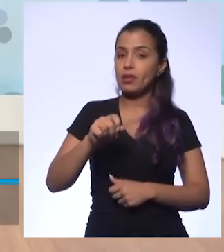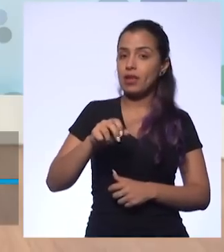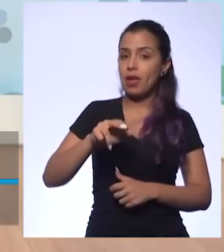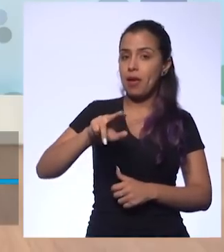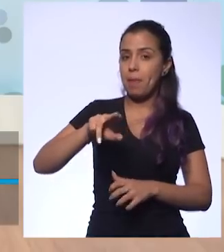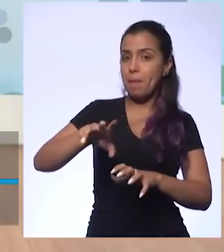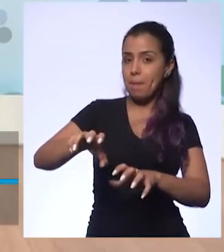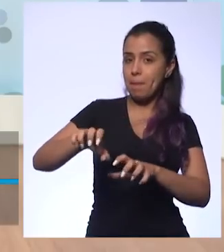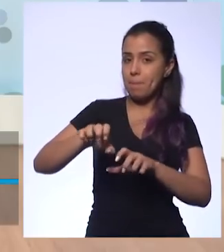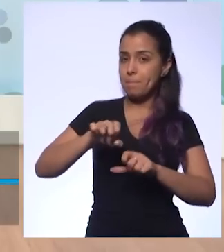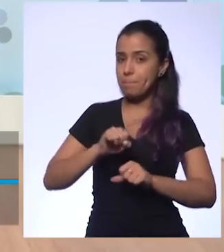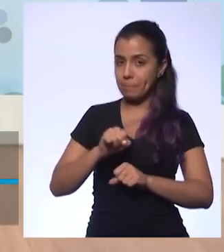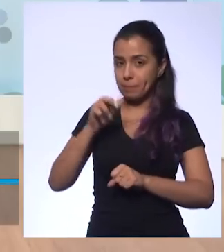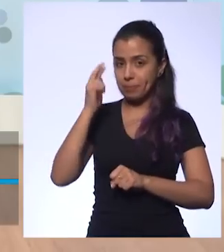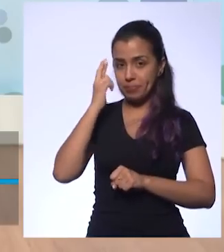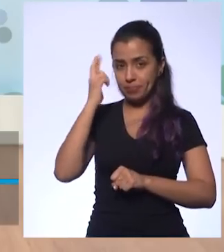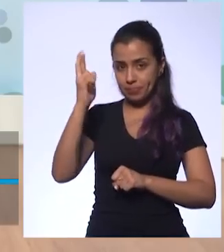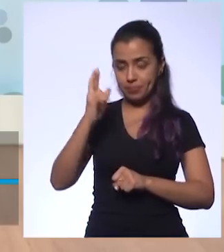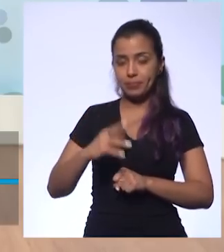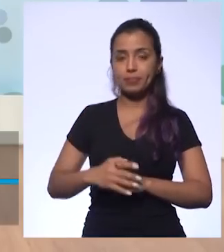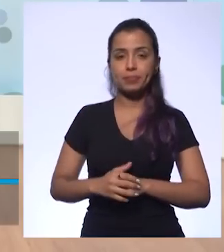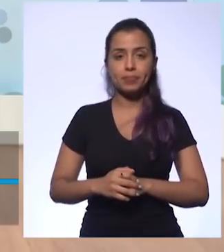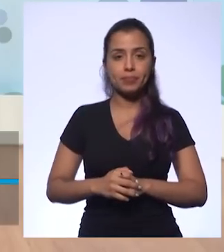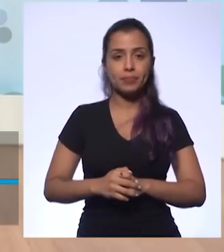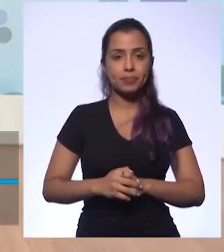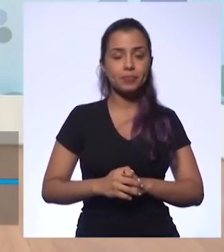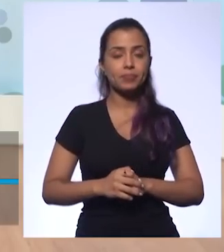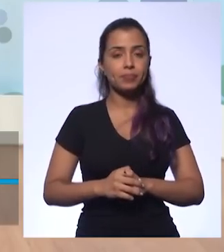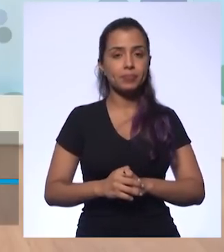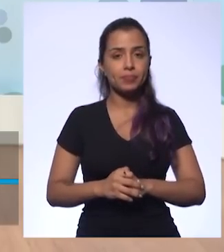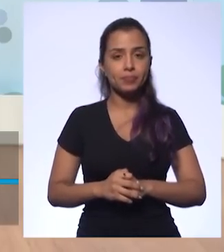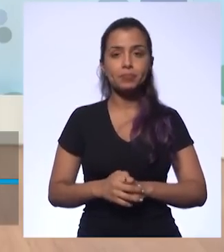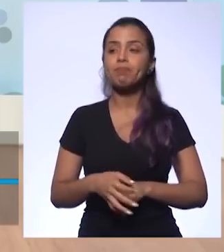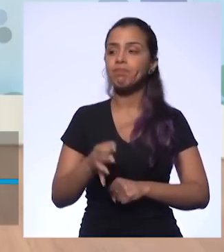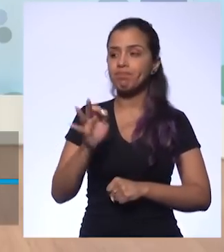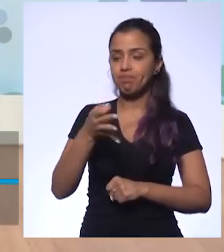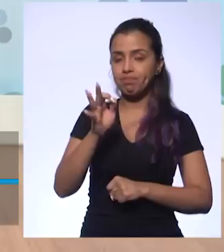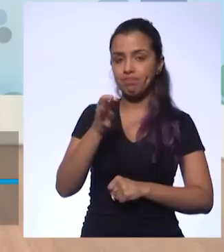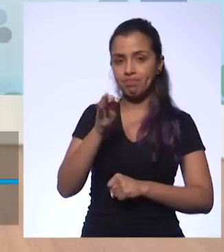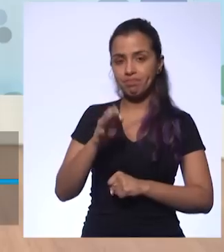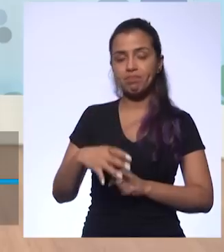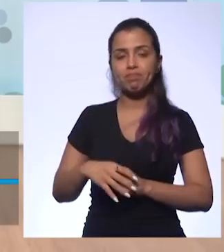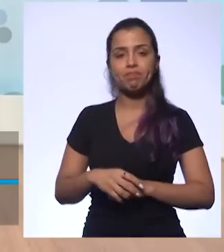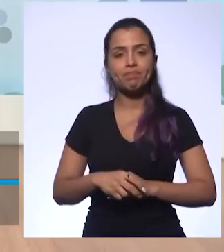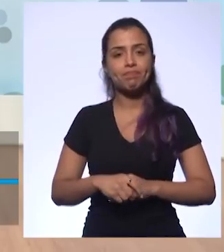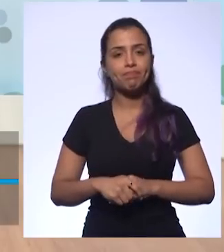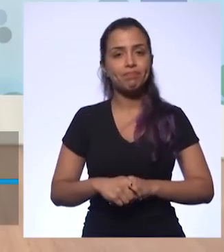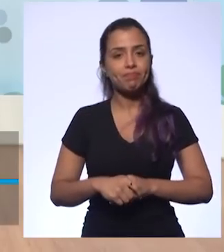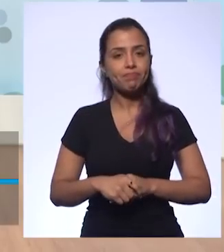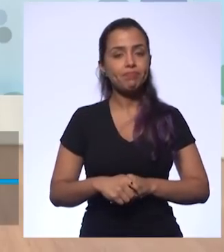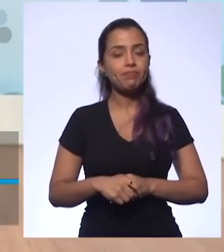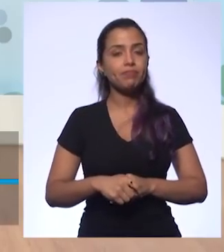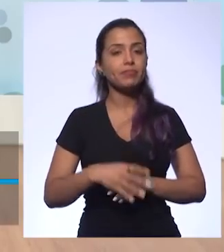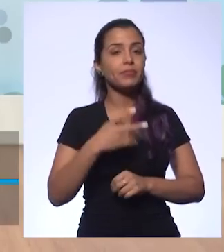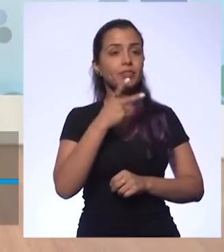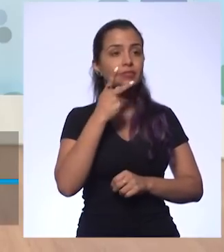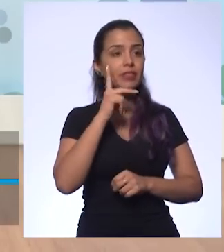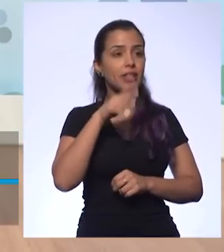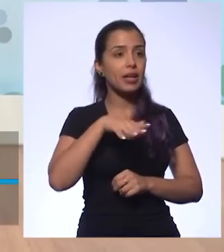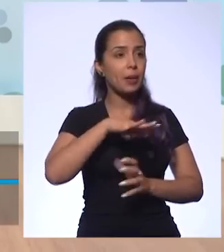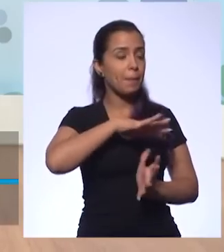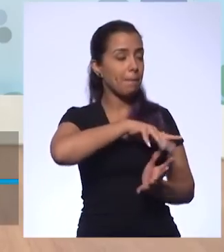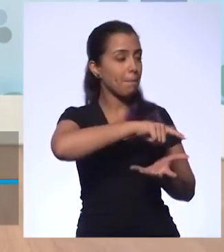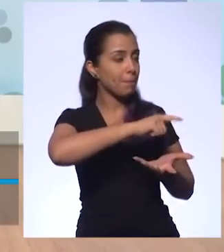apropriar. Apropriar, tomar posse. Uhum, tomar posse. Ó, eles estão falando se é geografia ou português.